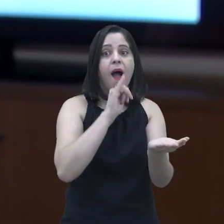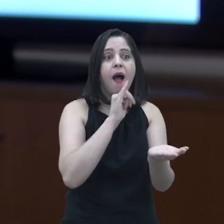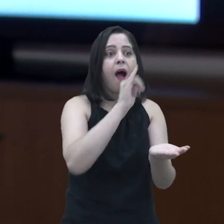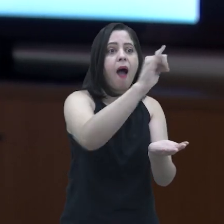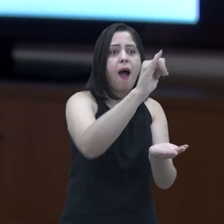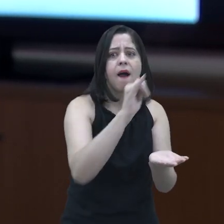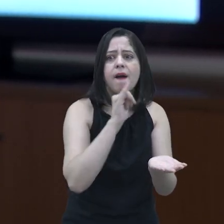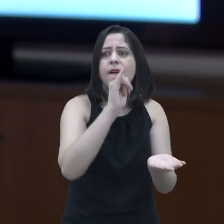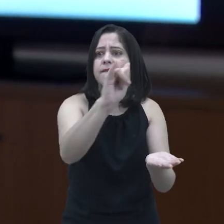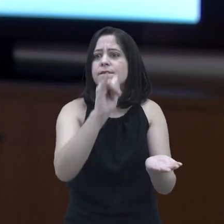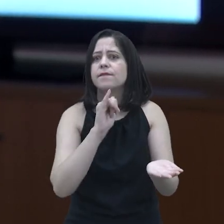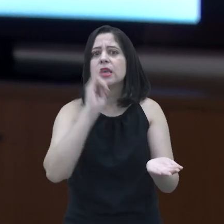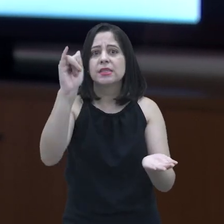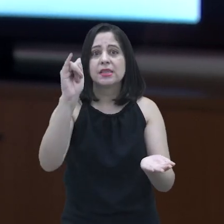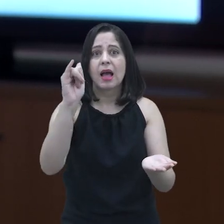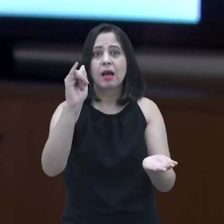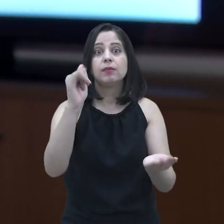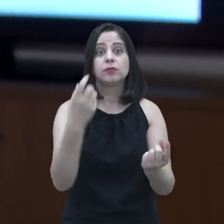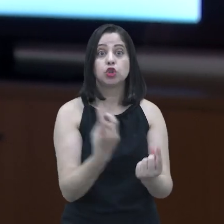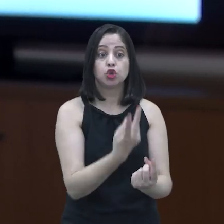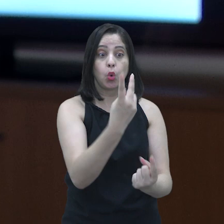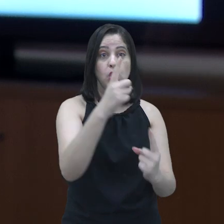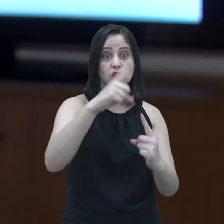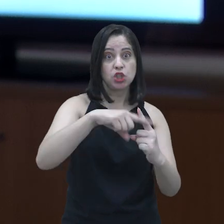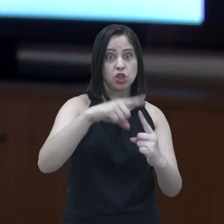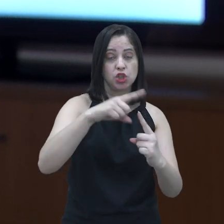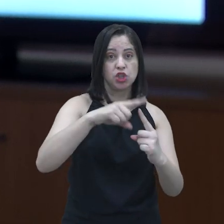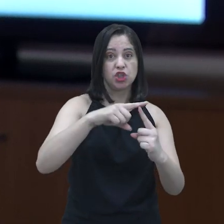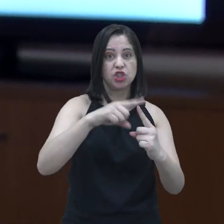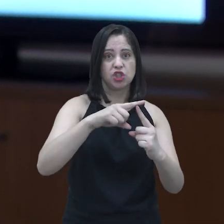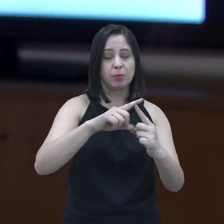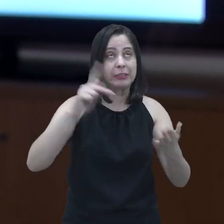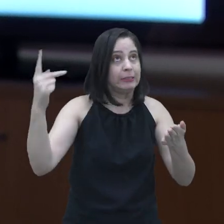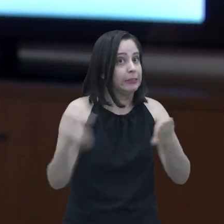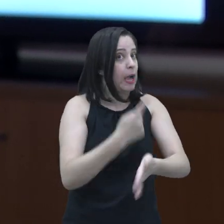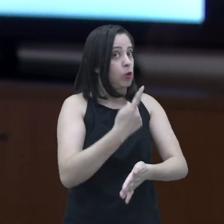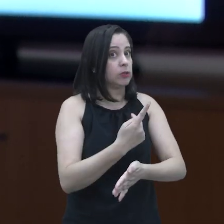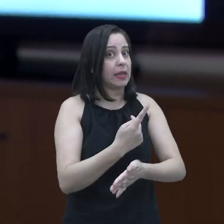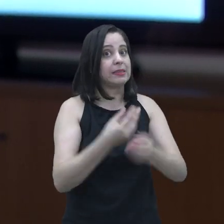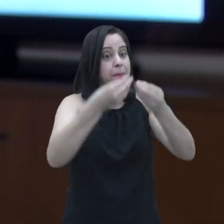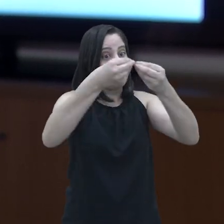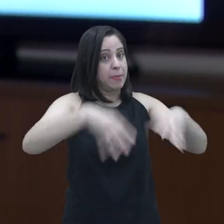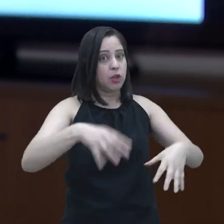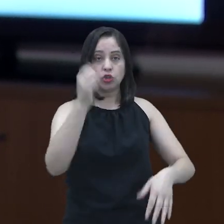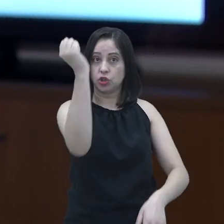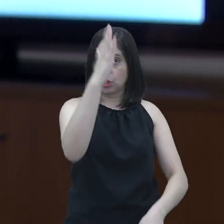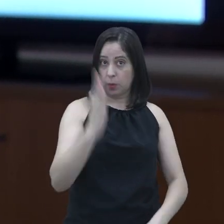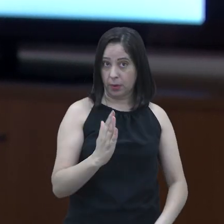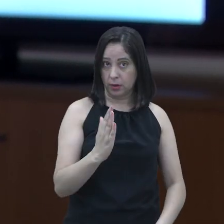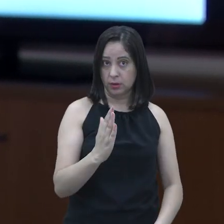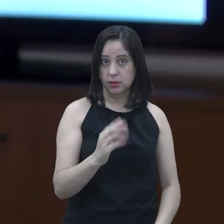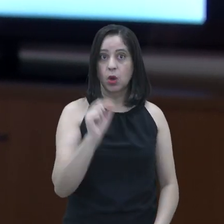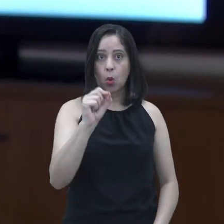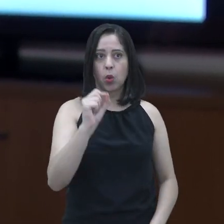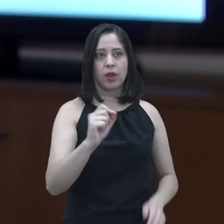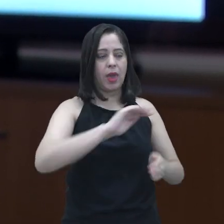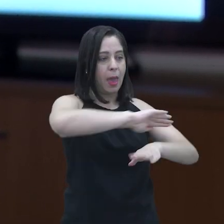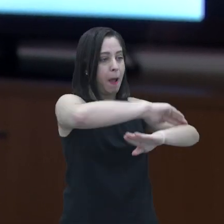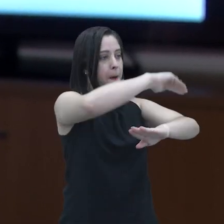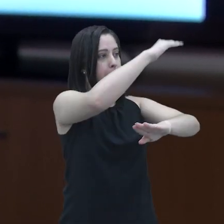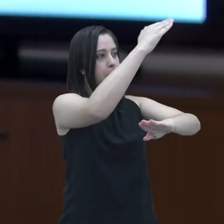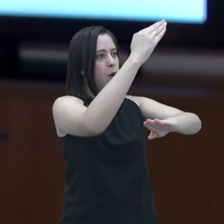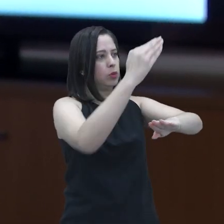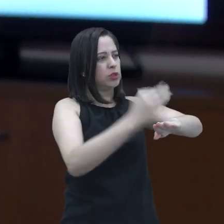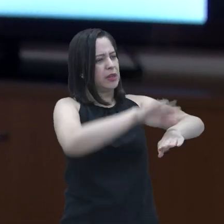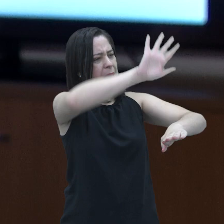enviar alertas para 2 grandes tipos de fenômenos, que são fenômenos que mais impactam a população brasileira, né? Os deslizamentos